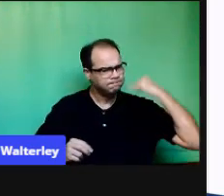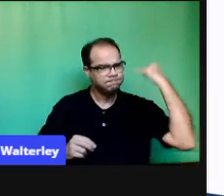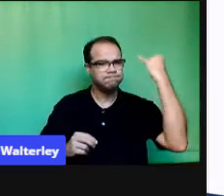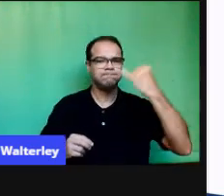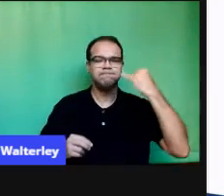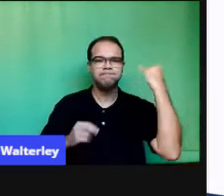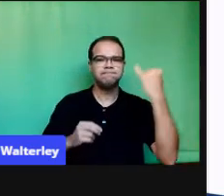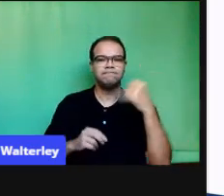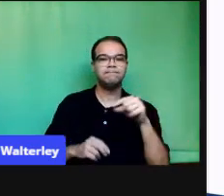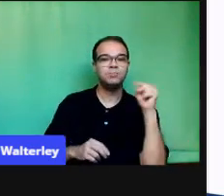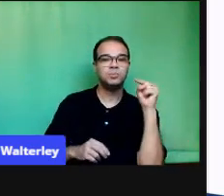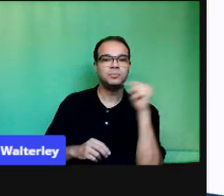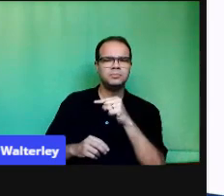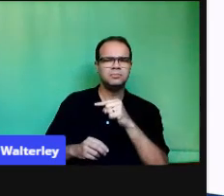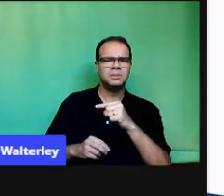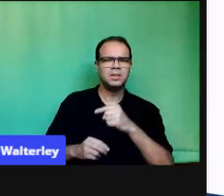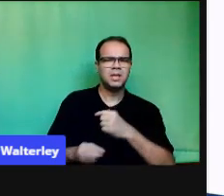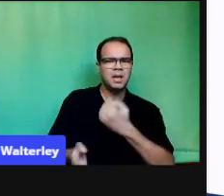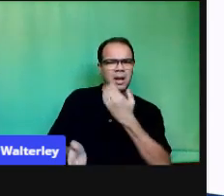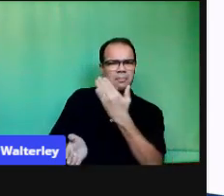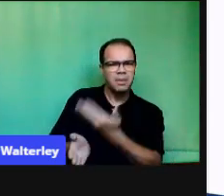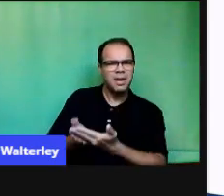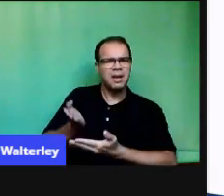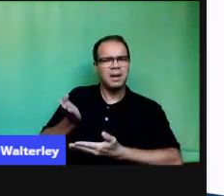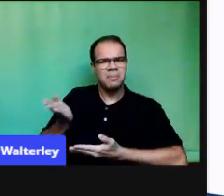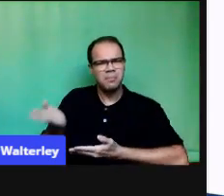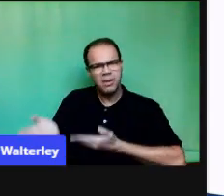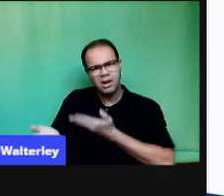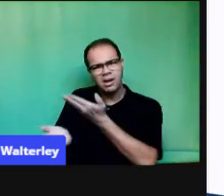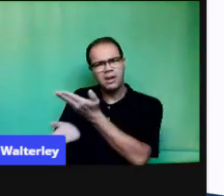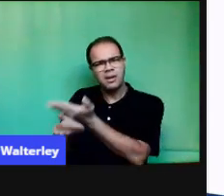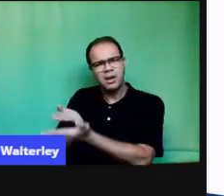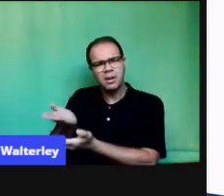algo bom, ou garantir que o animal,